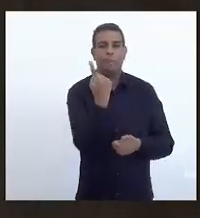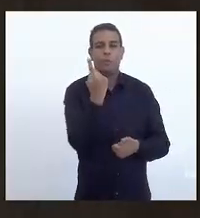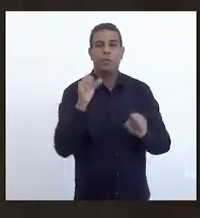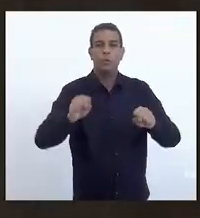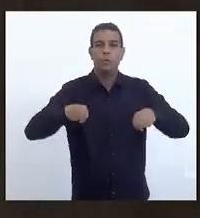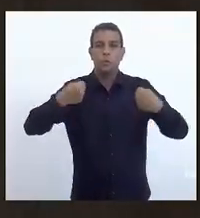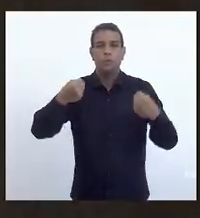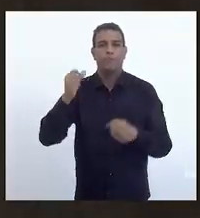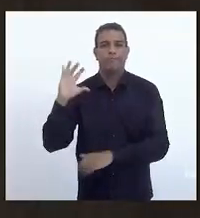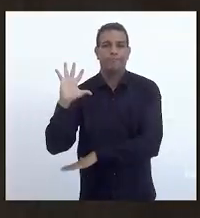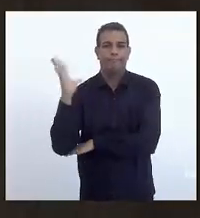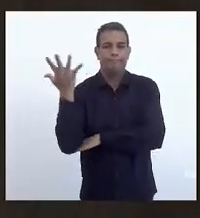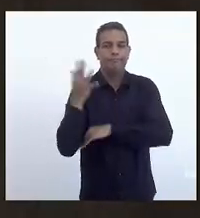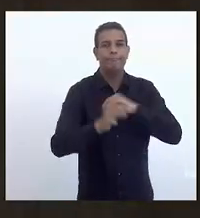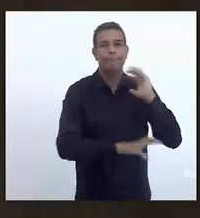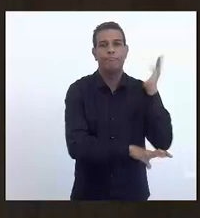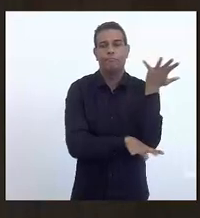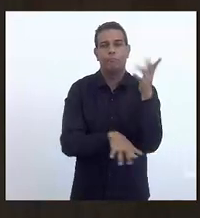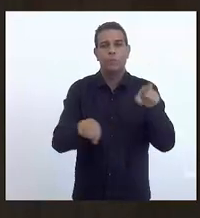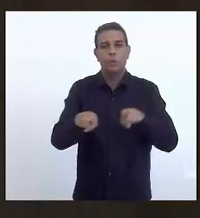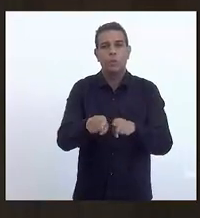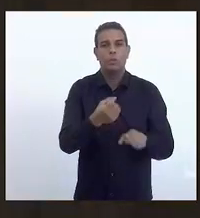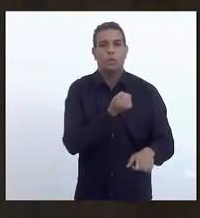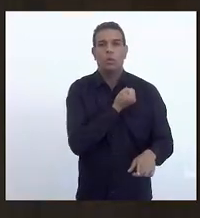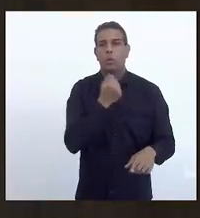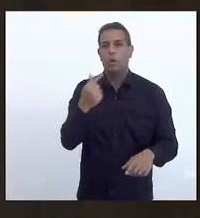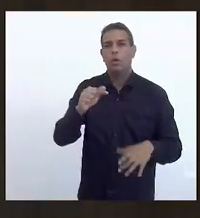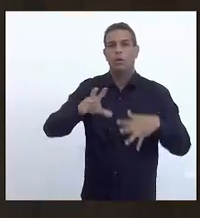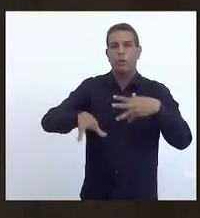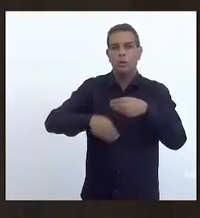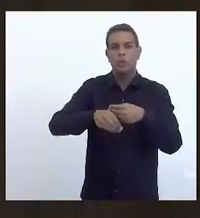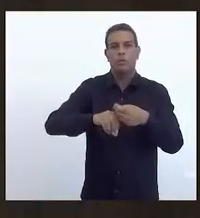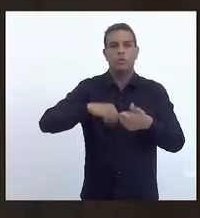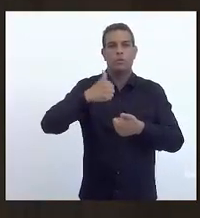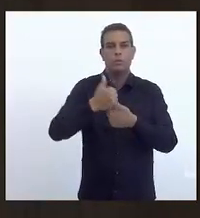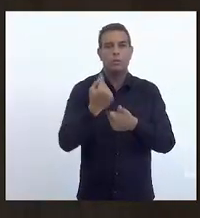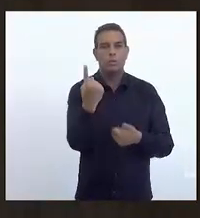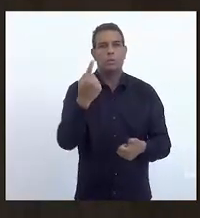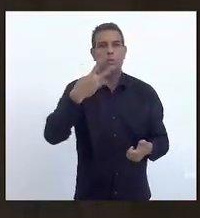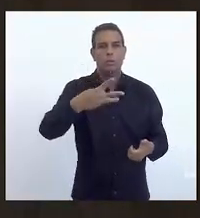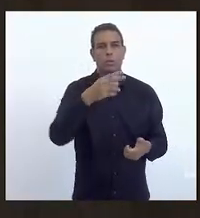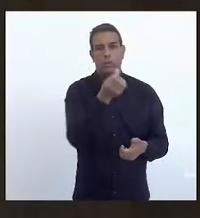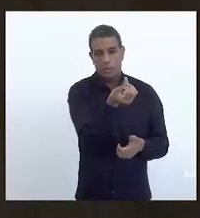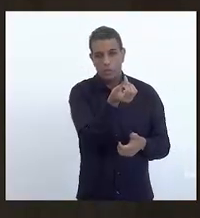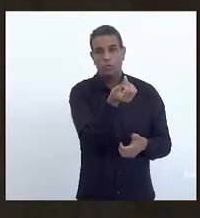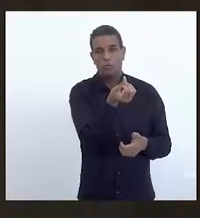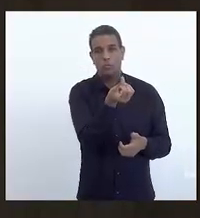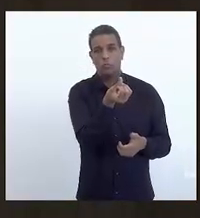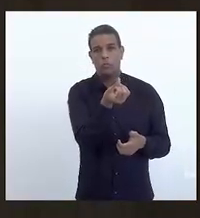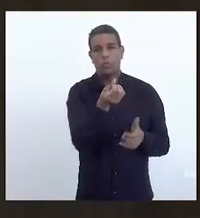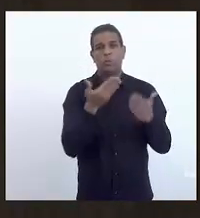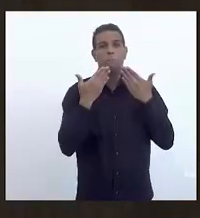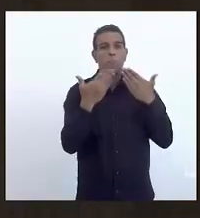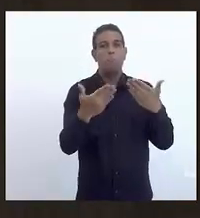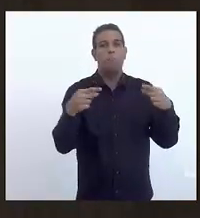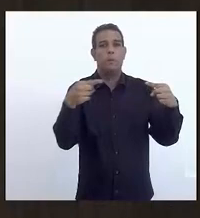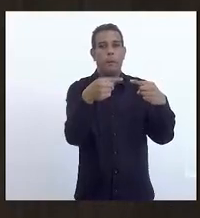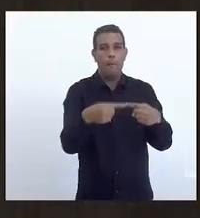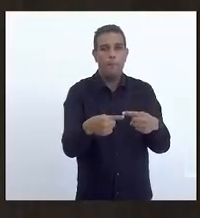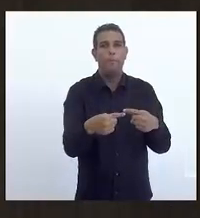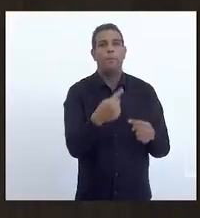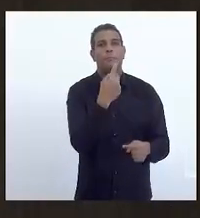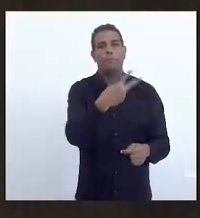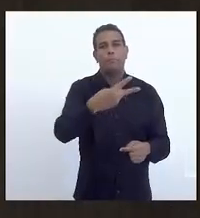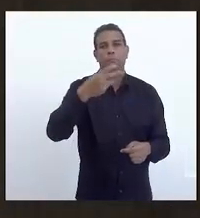defesa do meio ambiente, e emenda 7. Favorável com subemenda aglutinativa, emendas 1, 4 e 6. Favorável com subemenda aglutinativa,